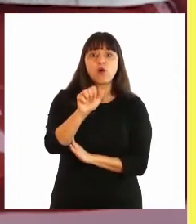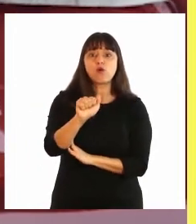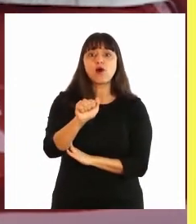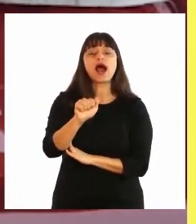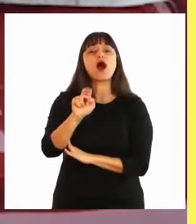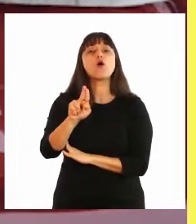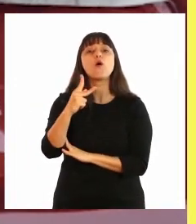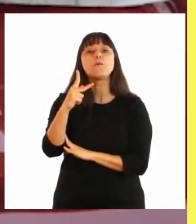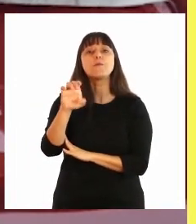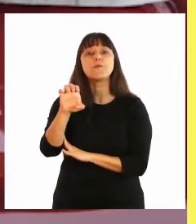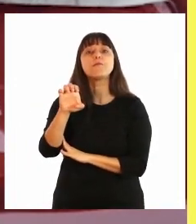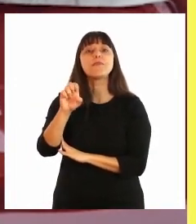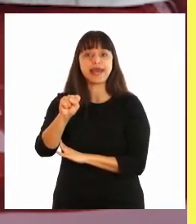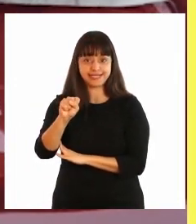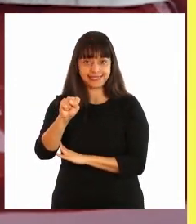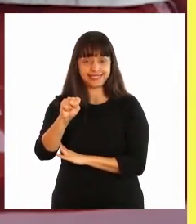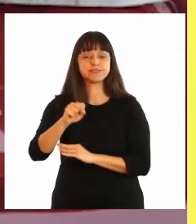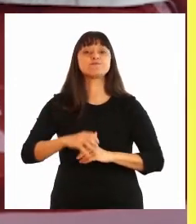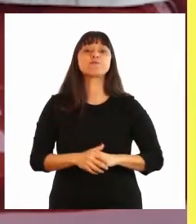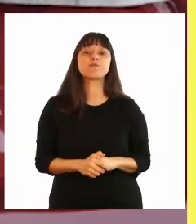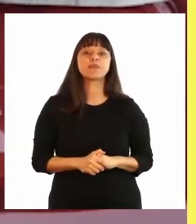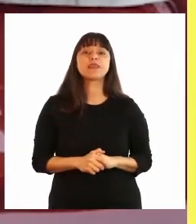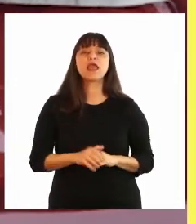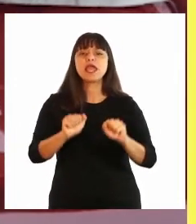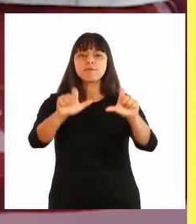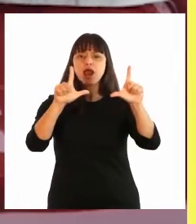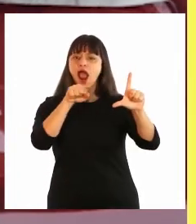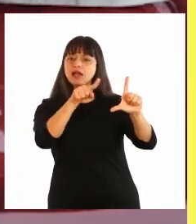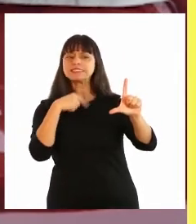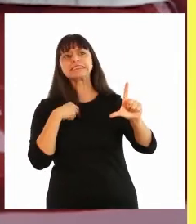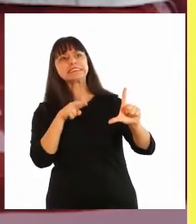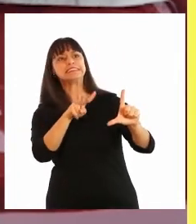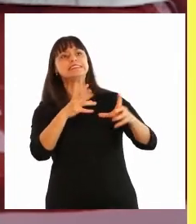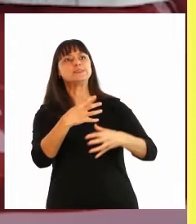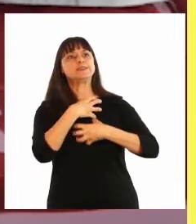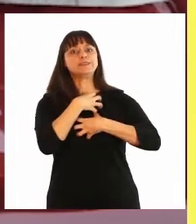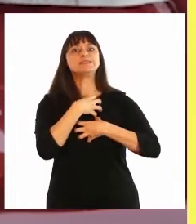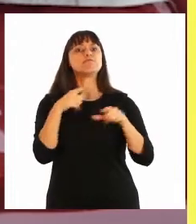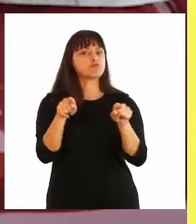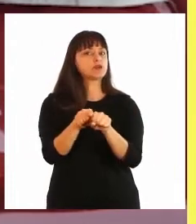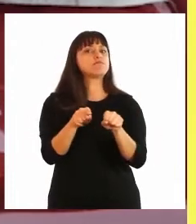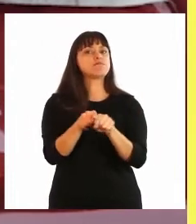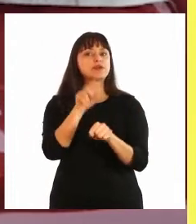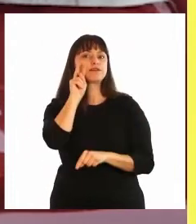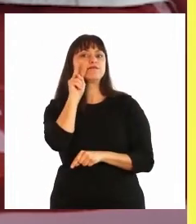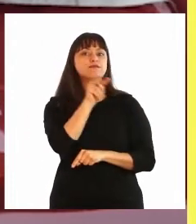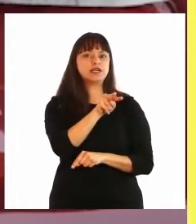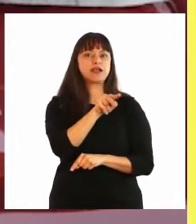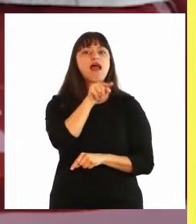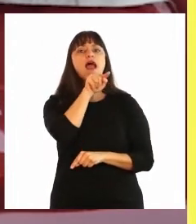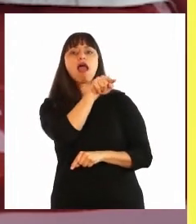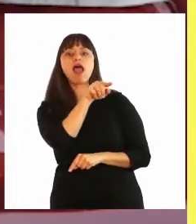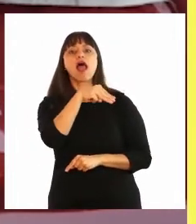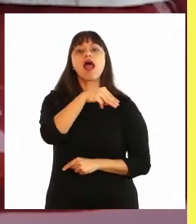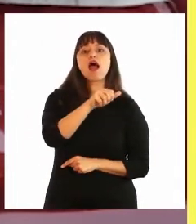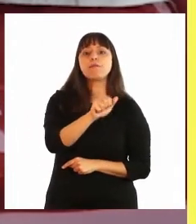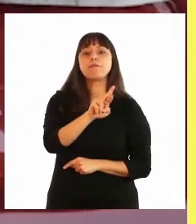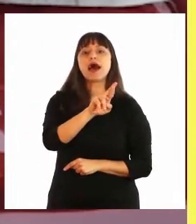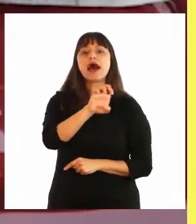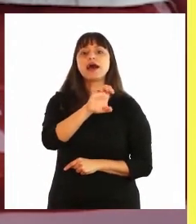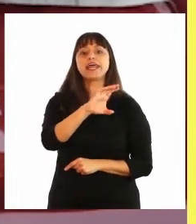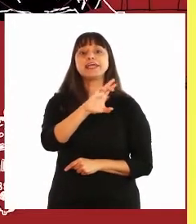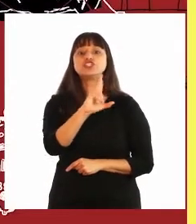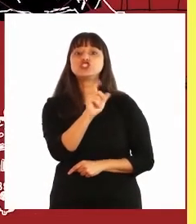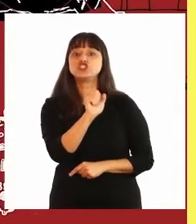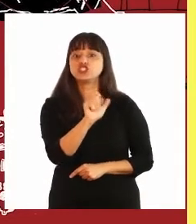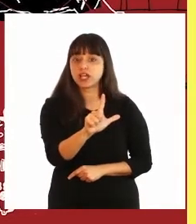E quando o museu entrou em chamas, essa imagem também conversou comigo, porque eu sei que junto com o Marechal Cândido Rondon